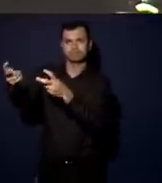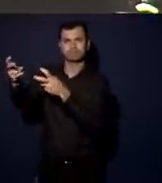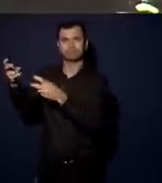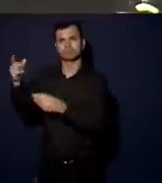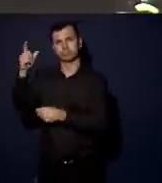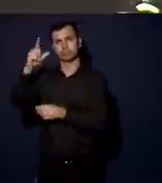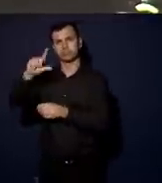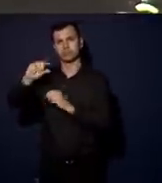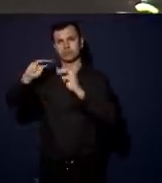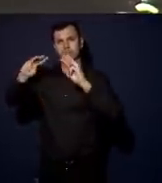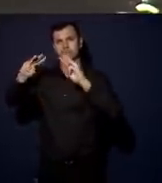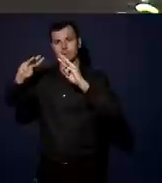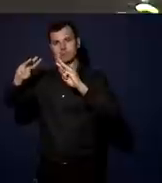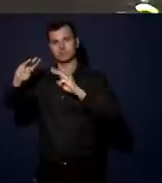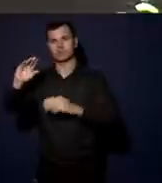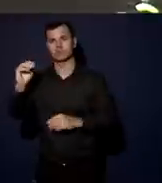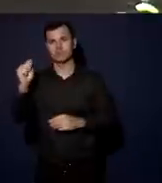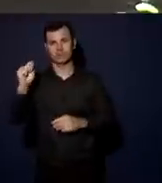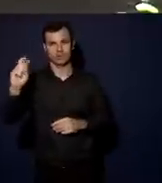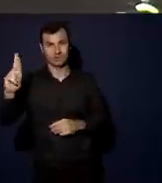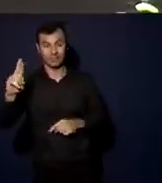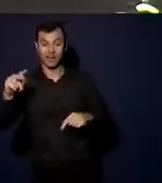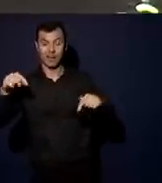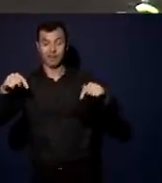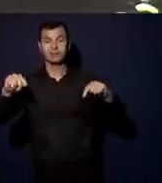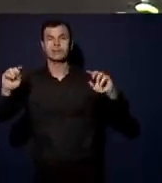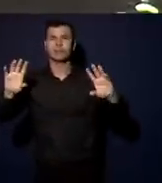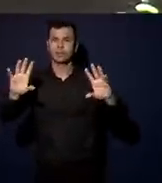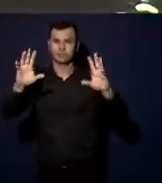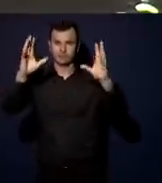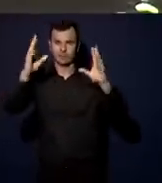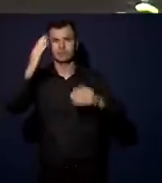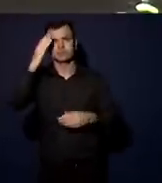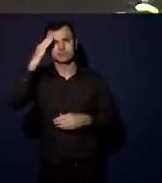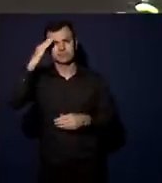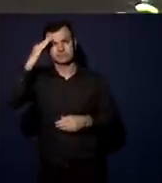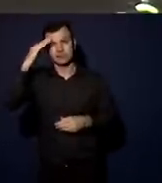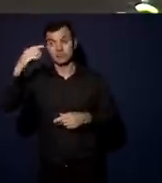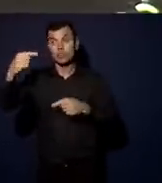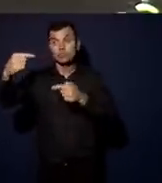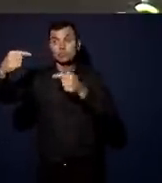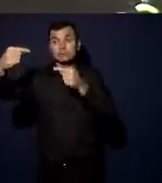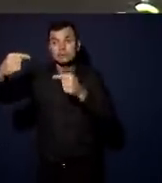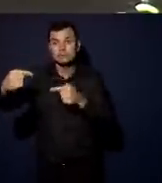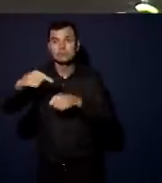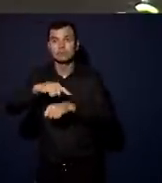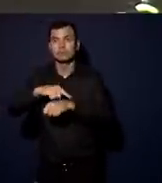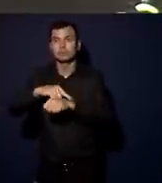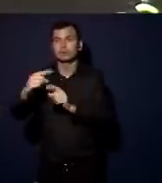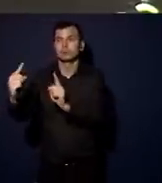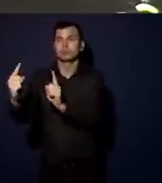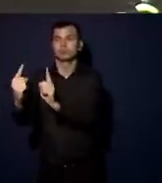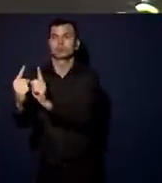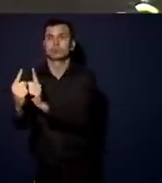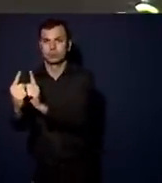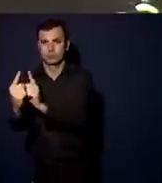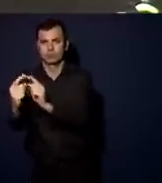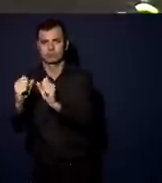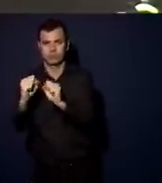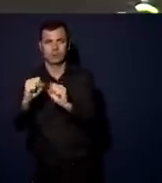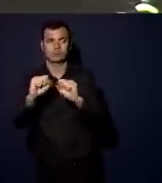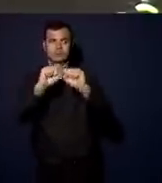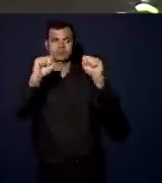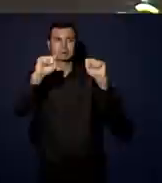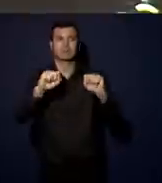esse evento que acabou de acontecer é Um Desafio de curto prazo porque assusta todo o ecossistema financeiro Mas